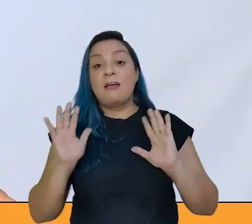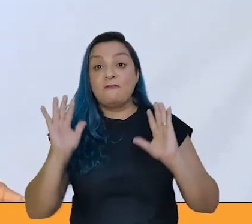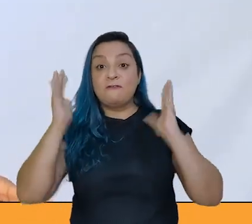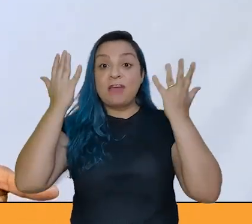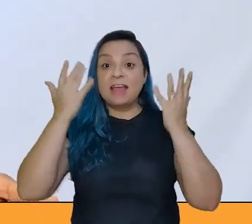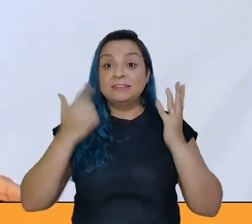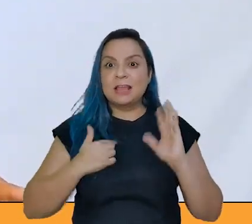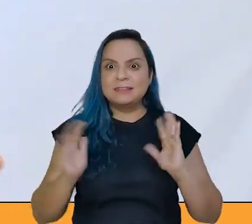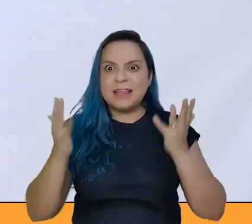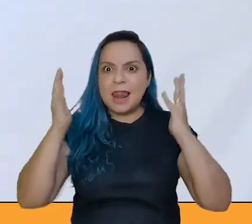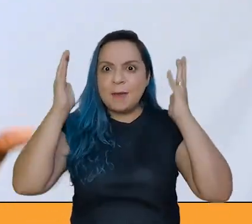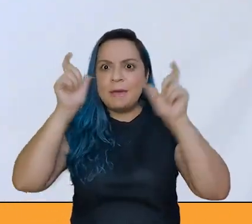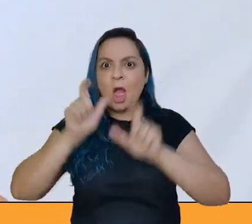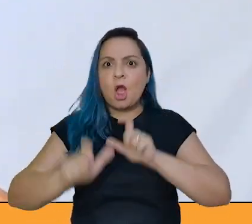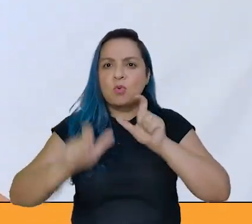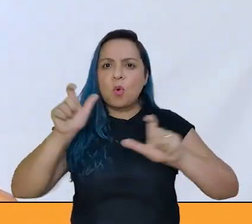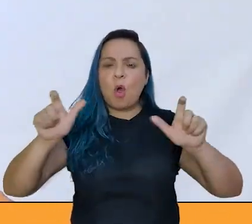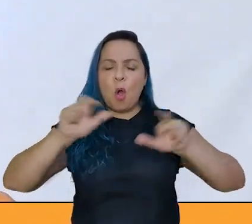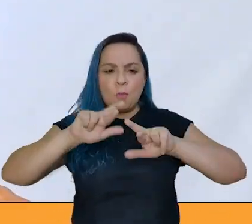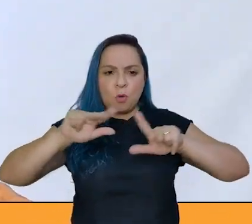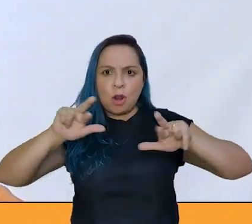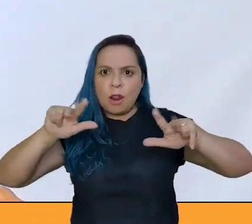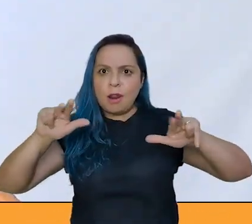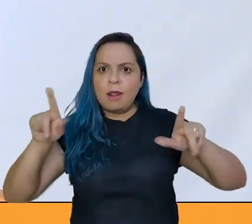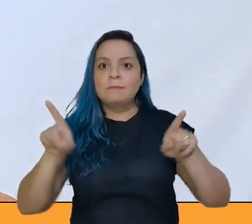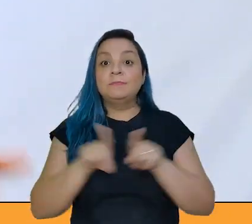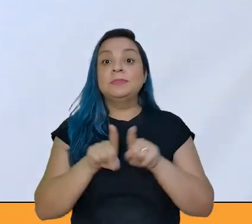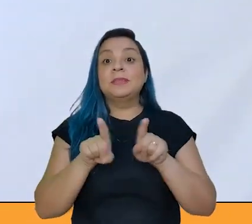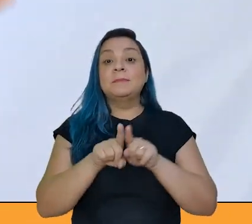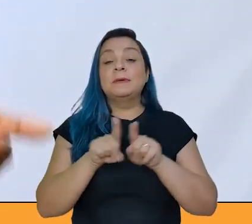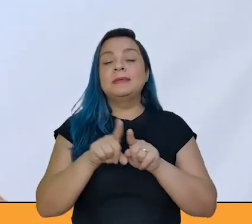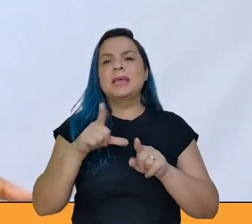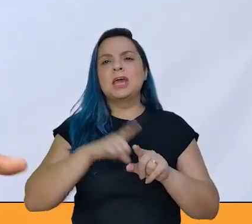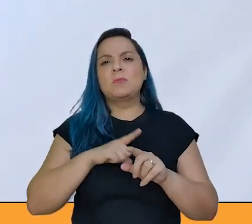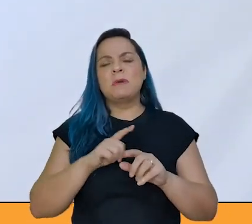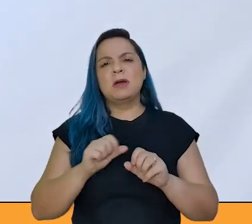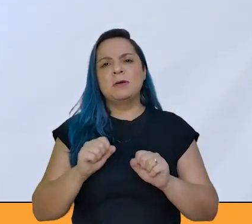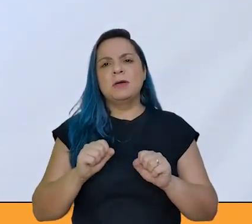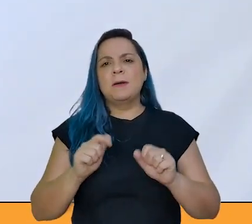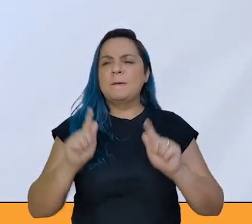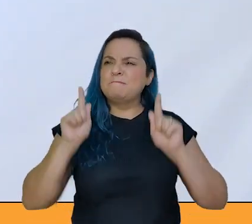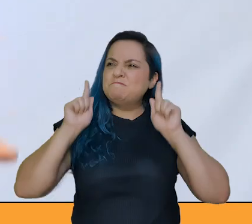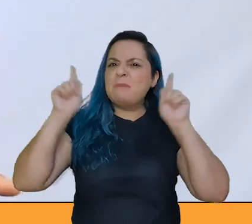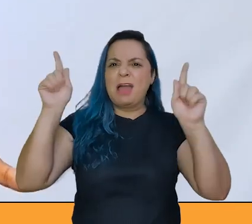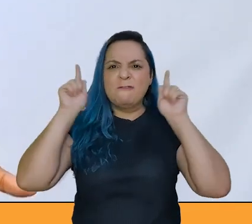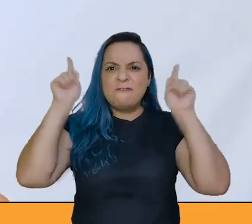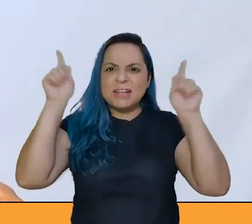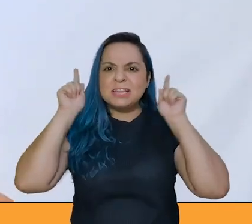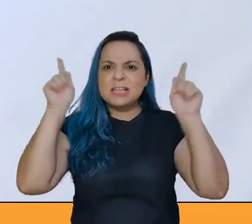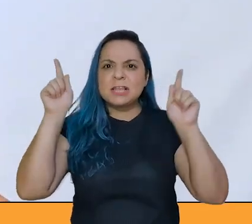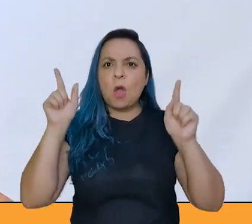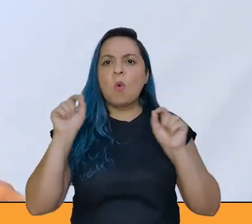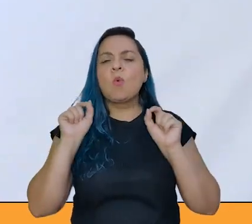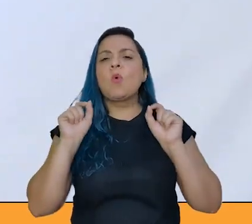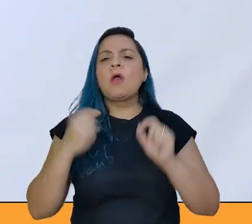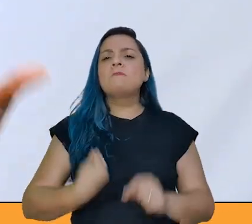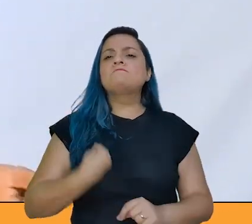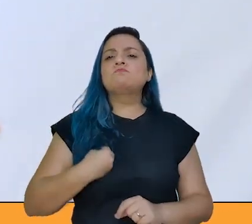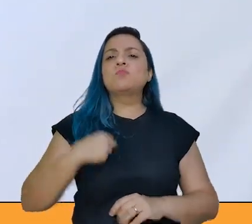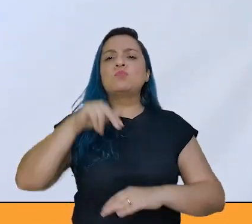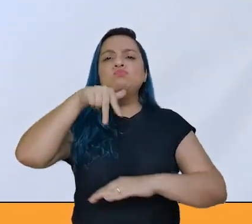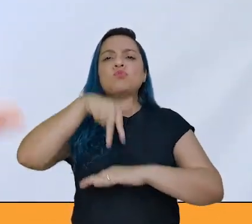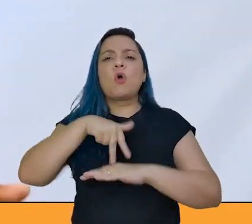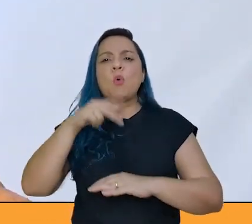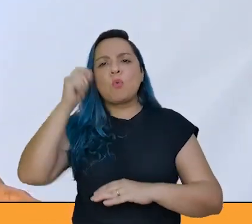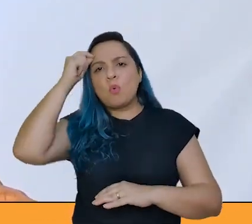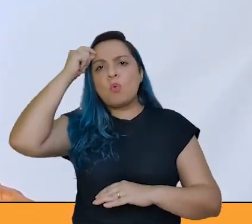serem celebração de corpos e existências, elas também eram uma manifestação, eram um manifesto sobre a existência, a